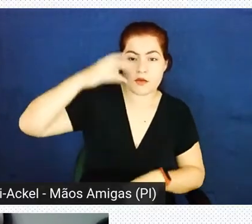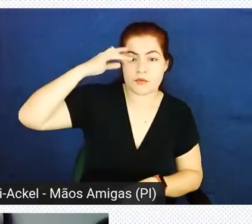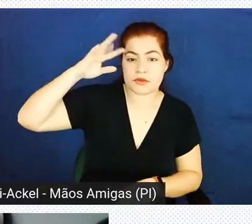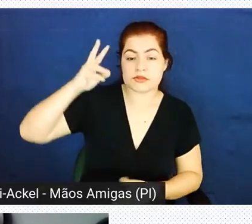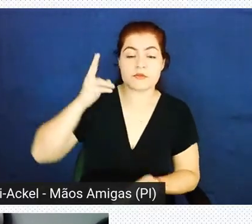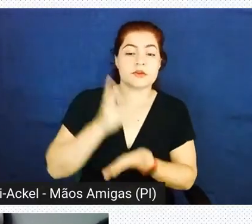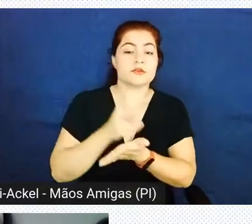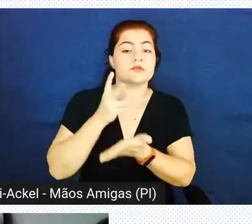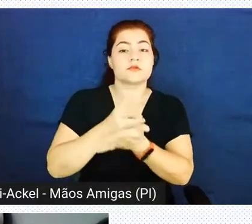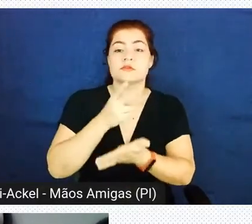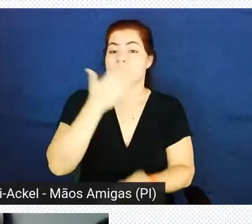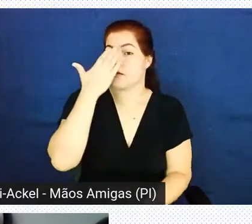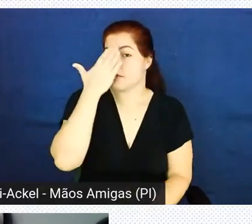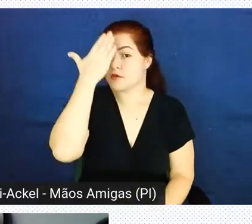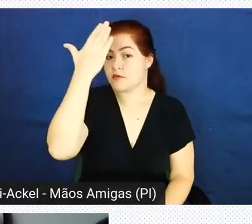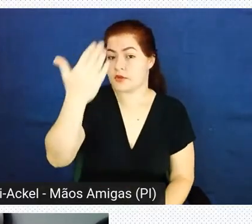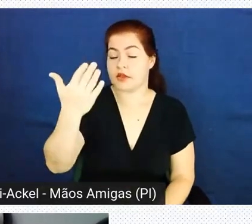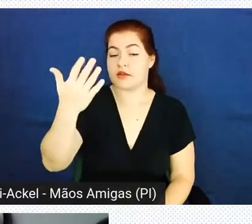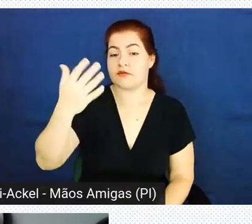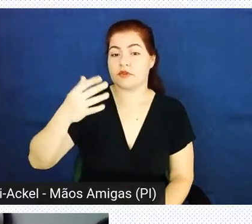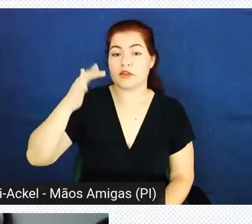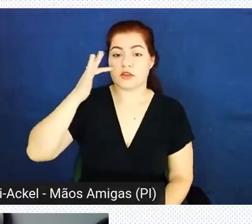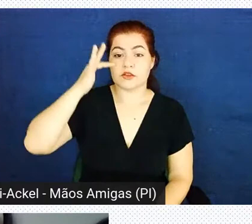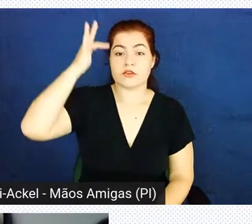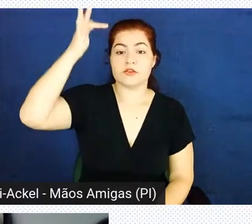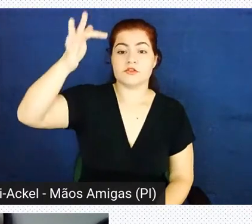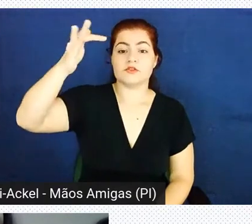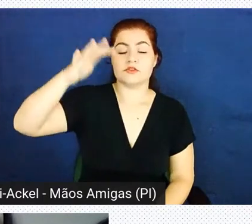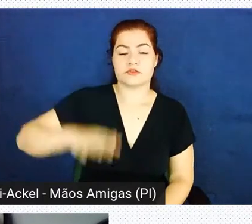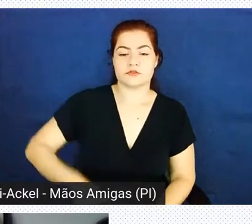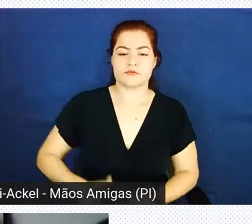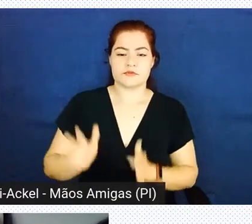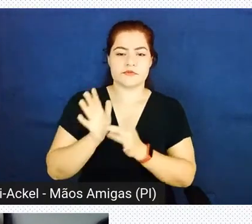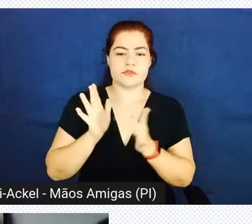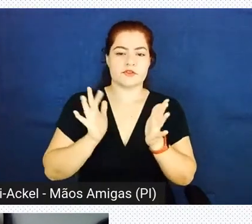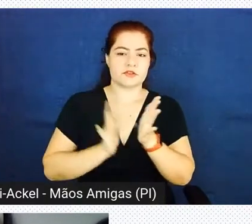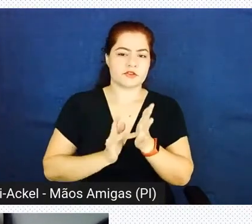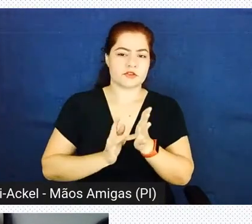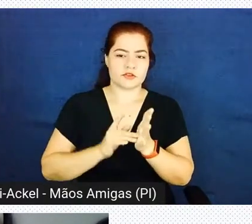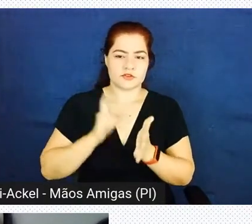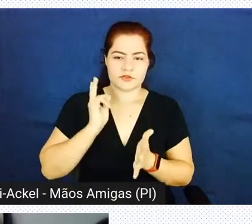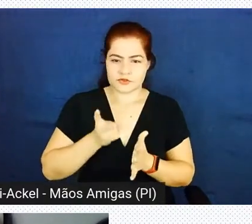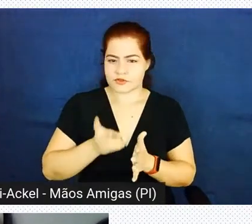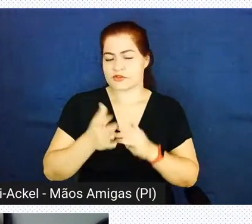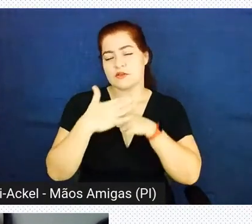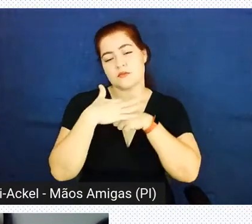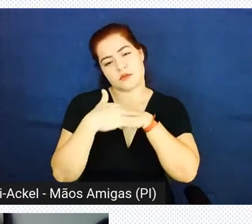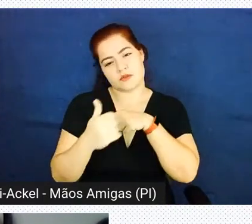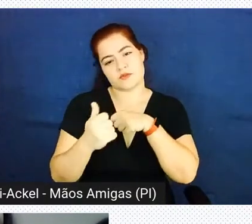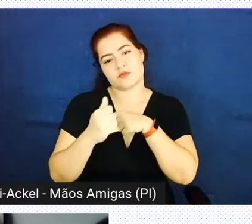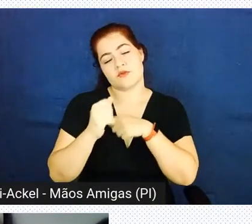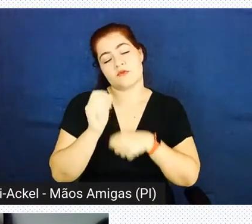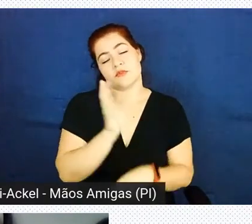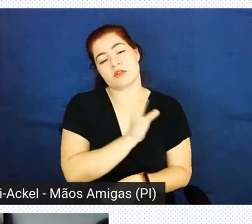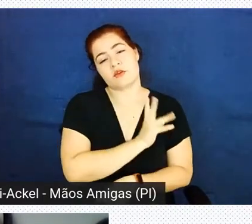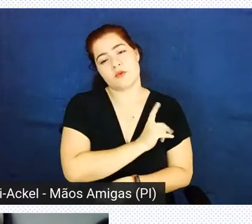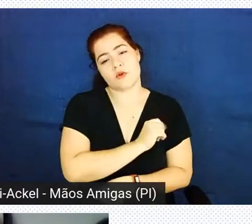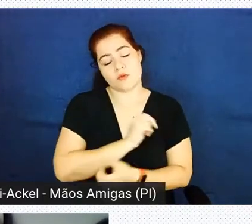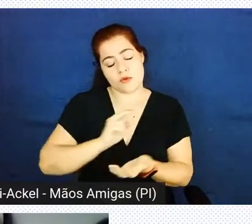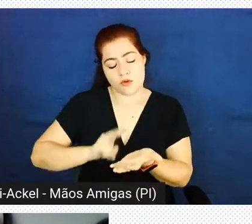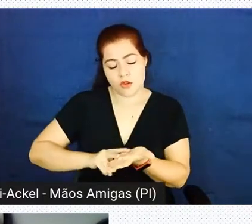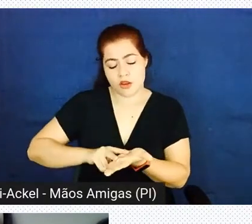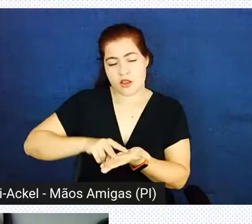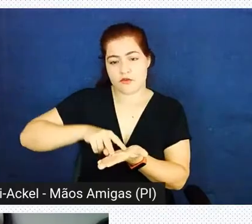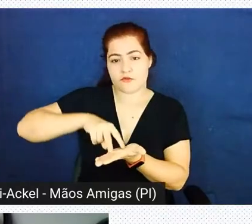para frente e para o alto. E Jesus, como diz Amélia, faz o amoroso convite, o levanta-te